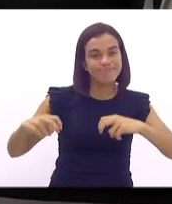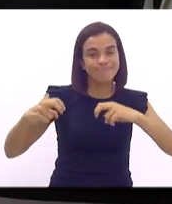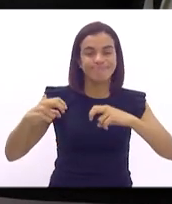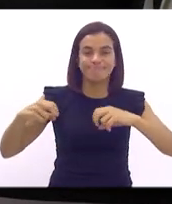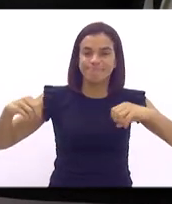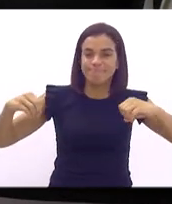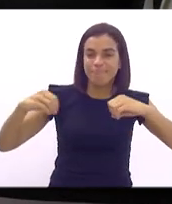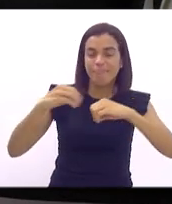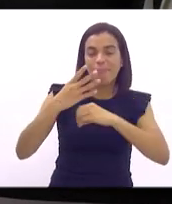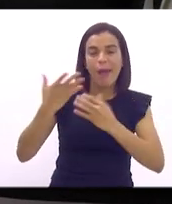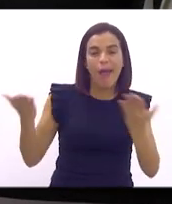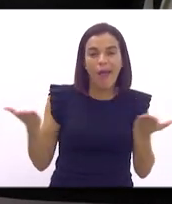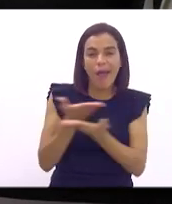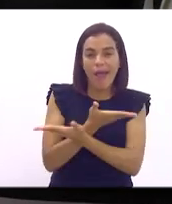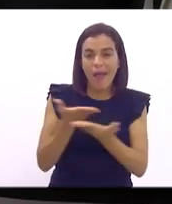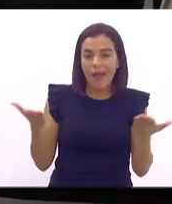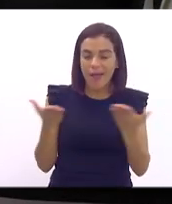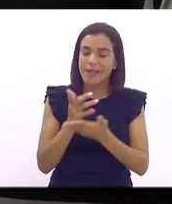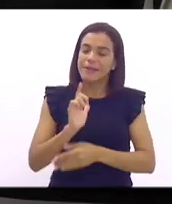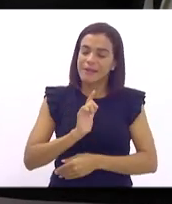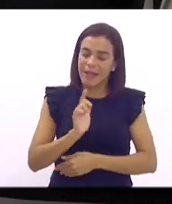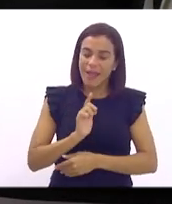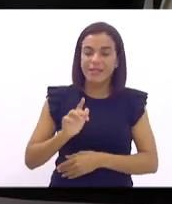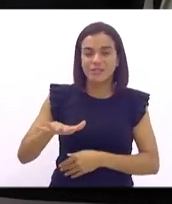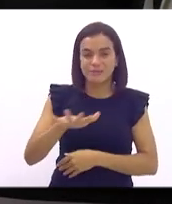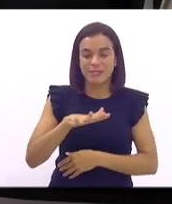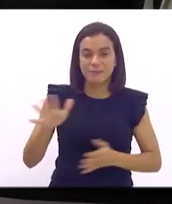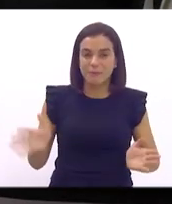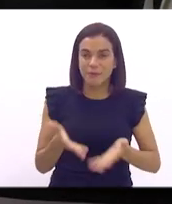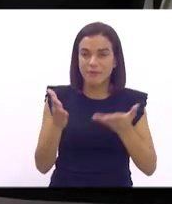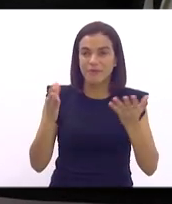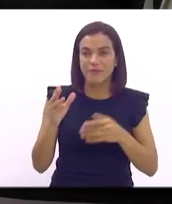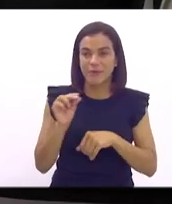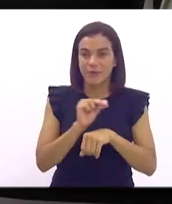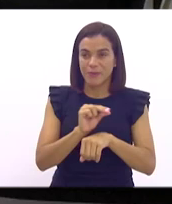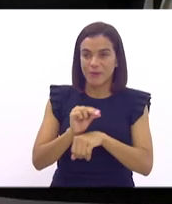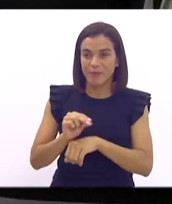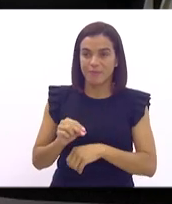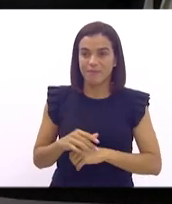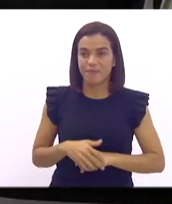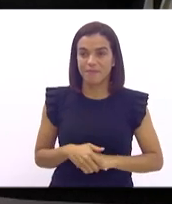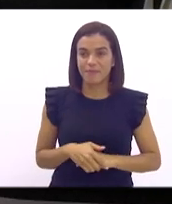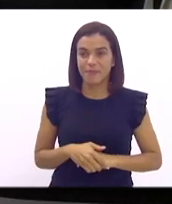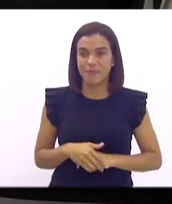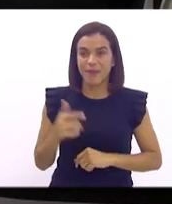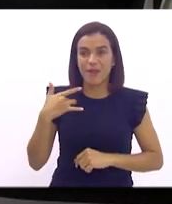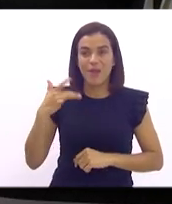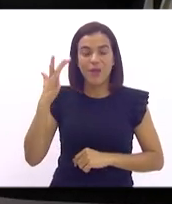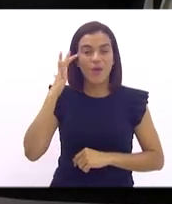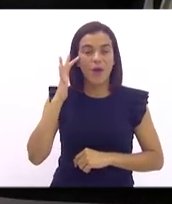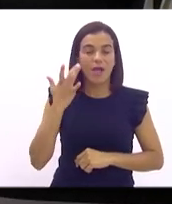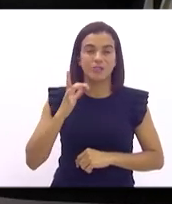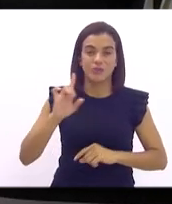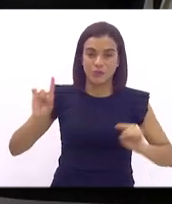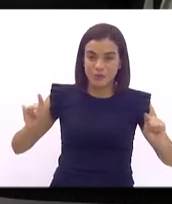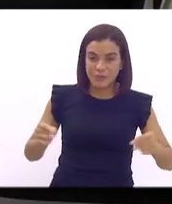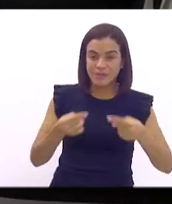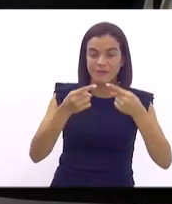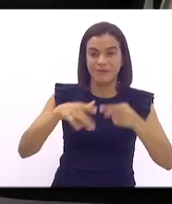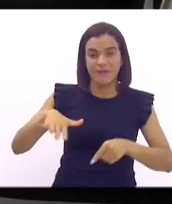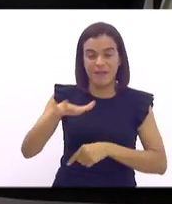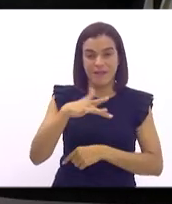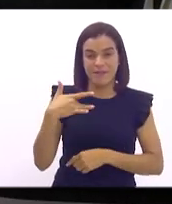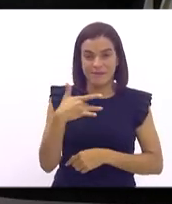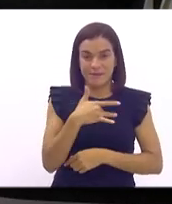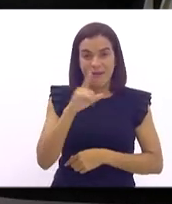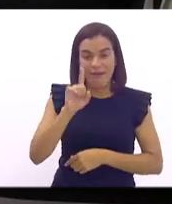existem diferentes espaços para promover essa saúde mental e esse cuidado, né, de forma integral. Eu acho que o grande desafio da rede de saúde